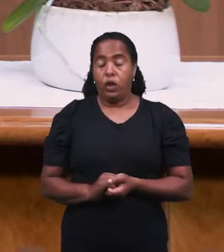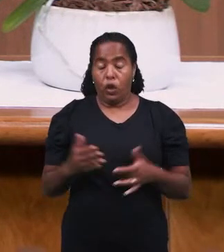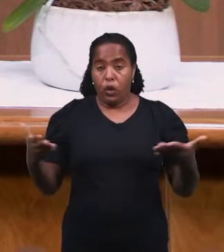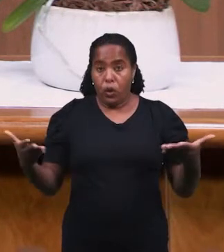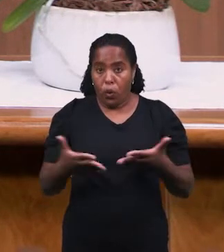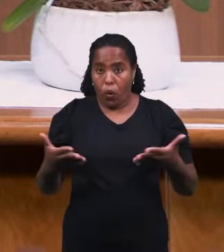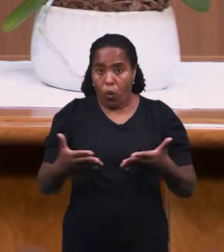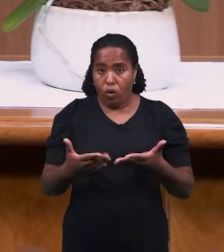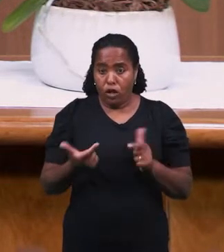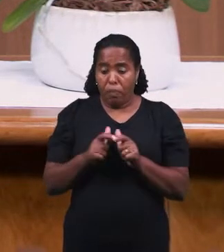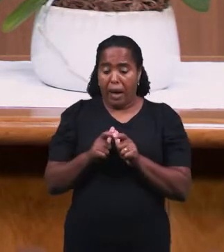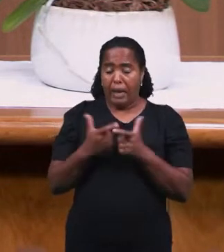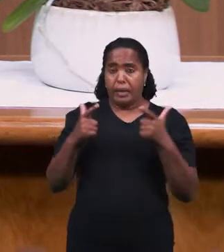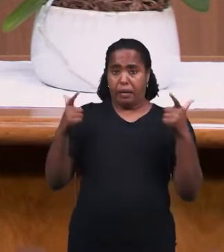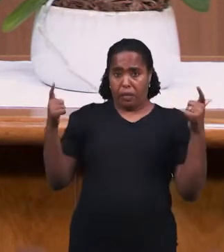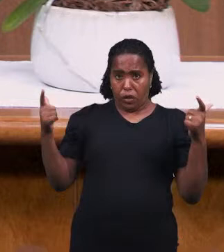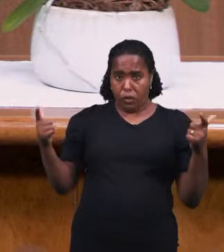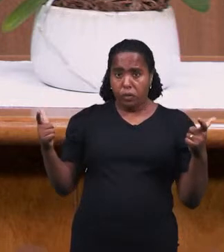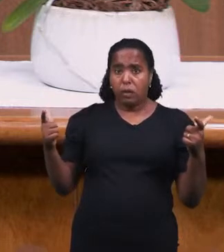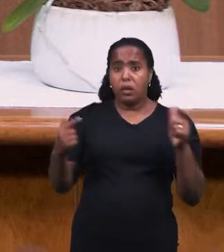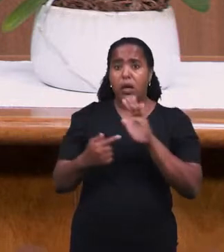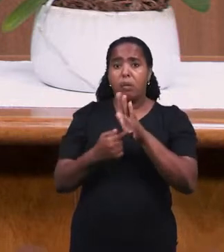intense aujourd'hui,